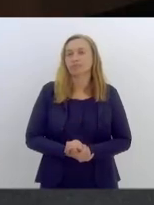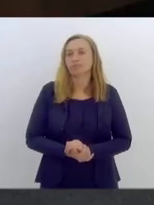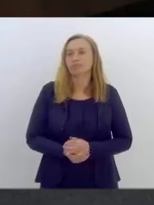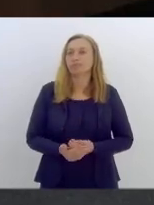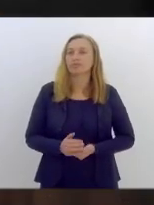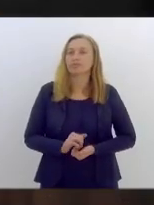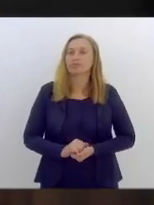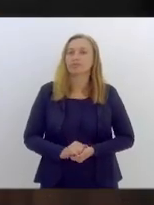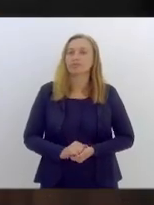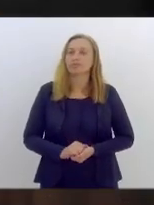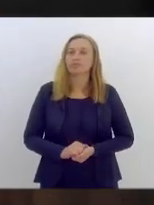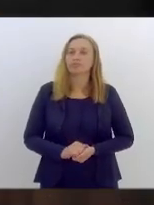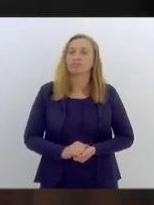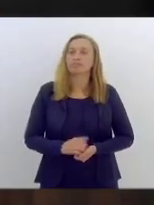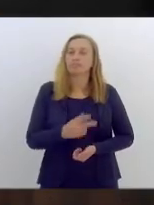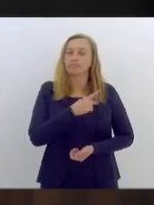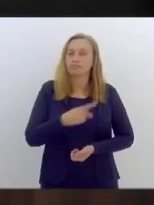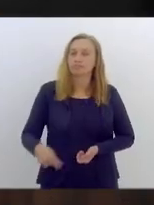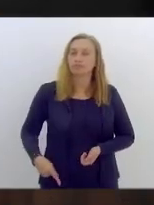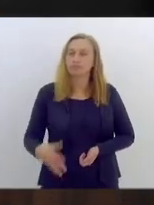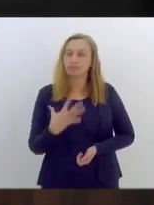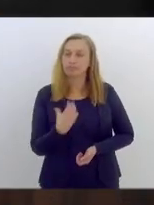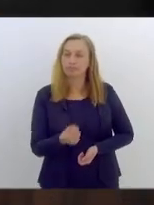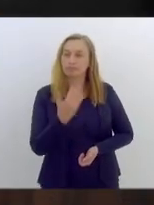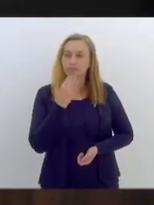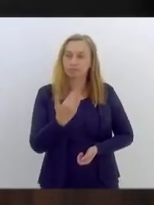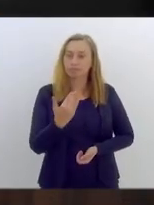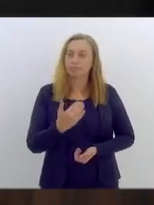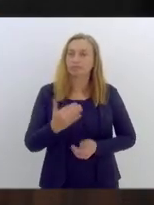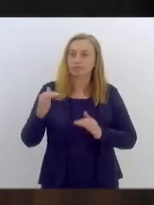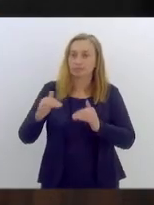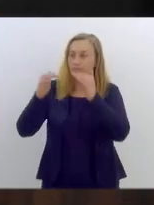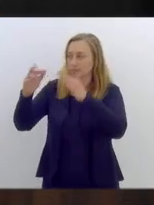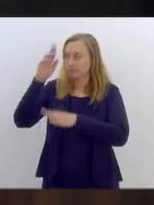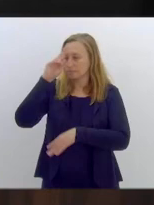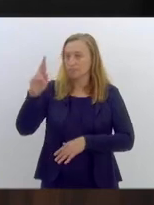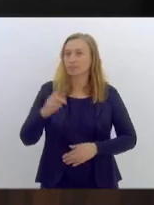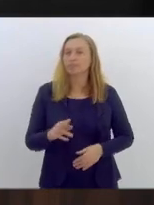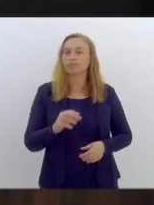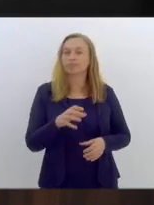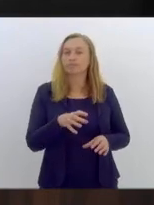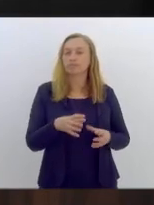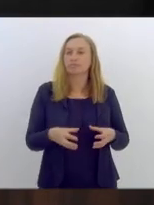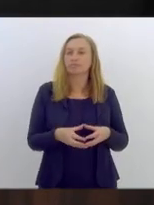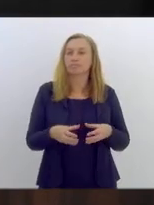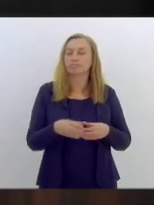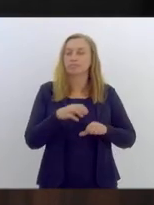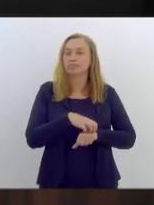redação. A presidência defere o pedido de Vossa Excelência. Pela Comissão de Transporte,